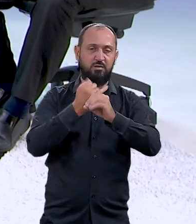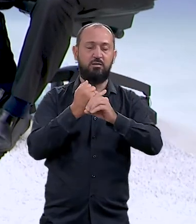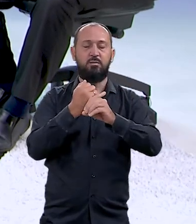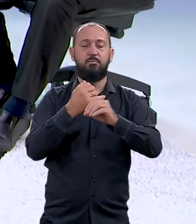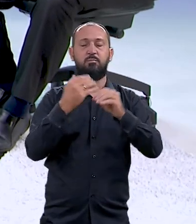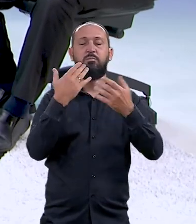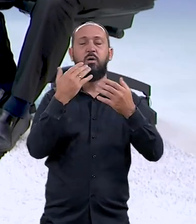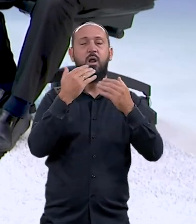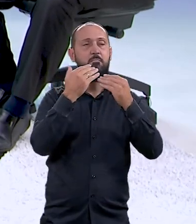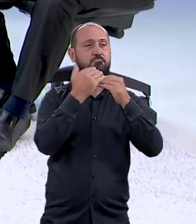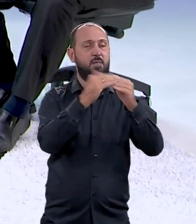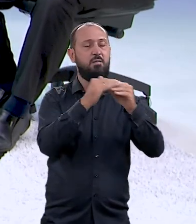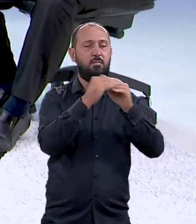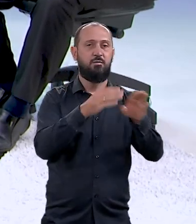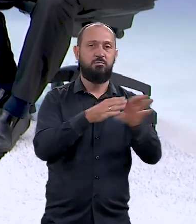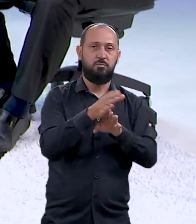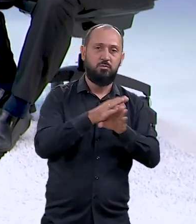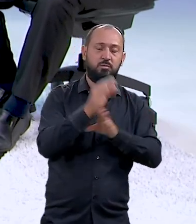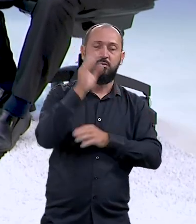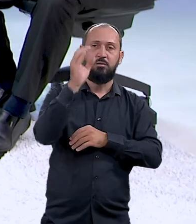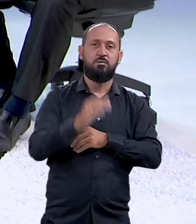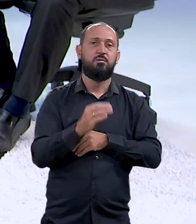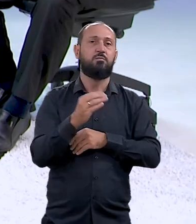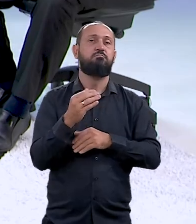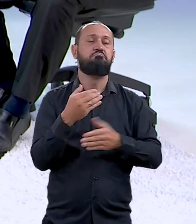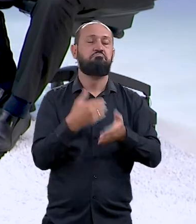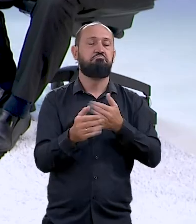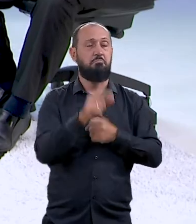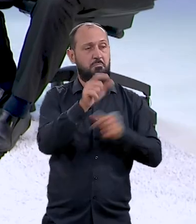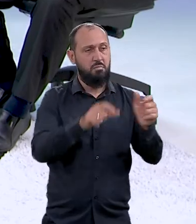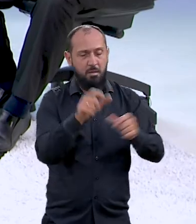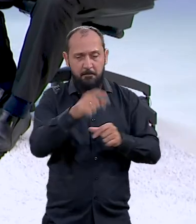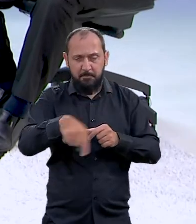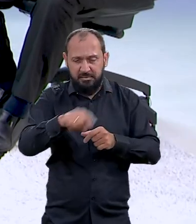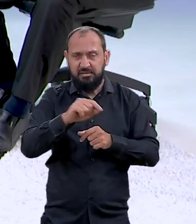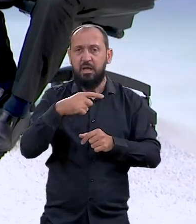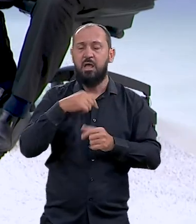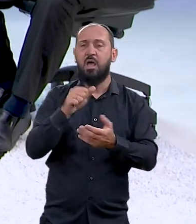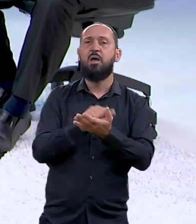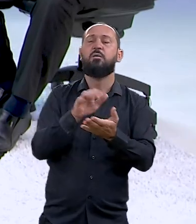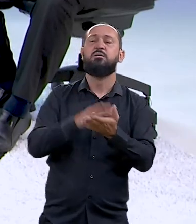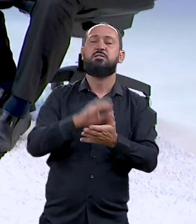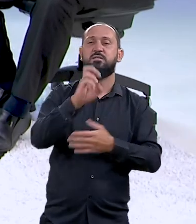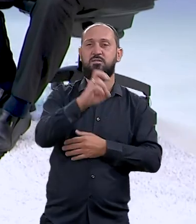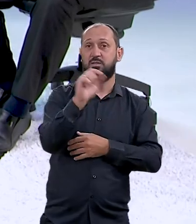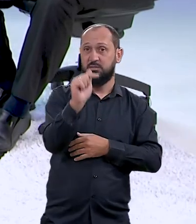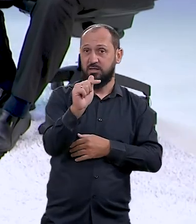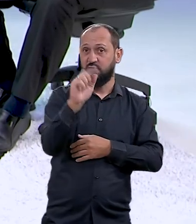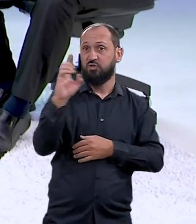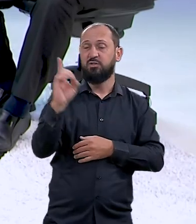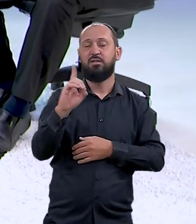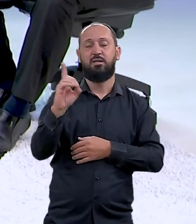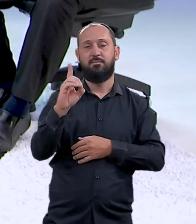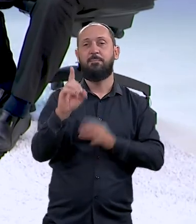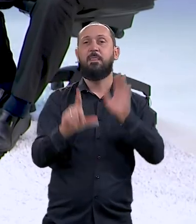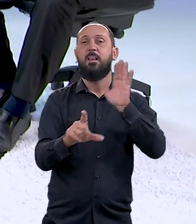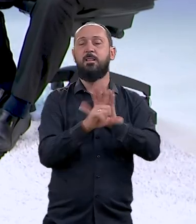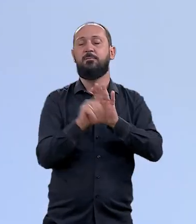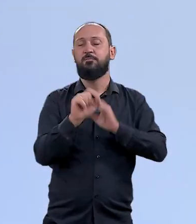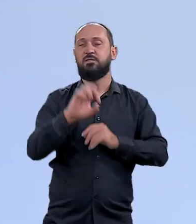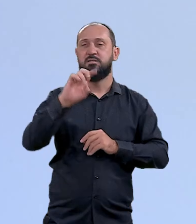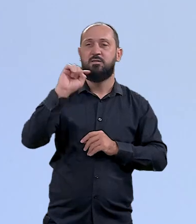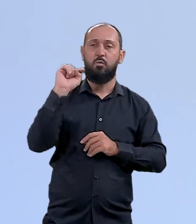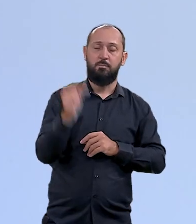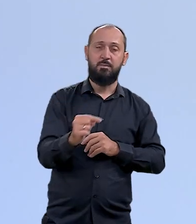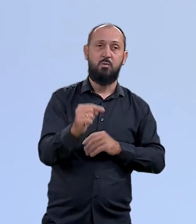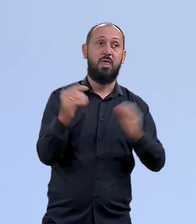multa para qualquer pessoa, principalmente a pessoa que na internet ofende atribui um crime a determinado candidato,